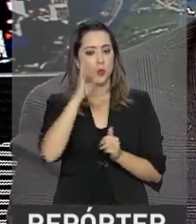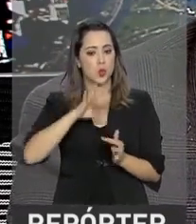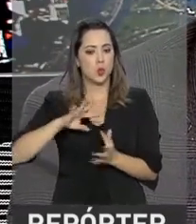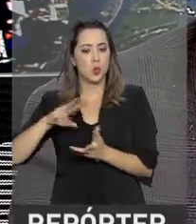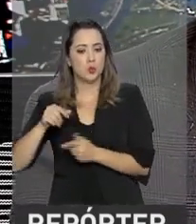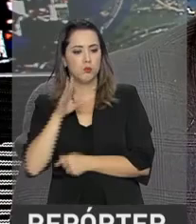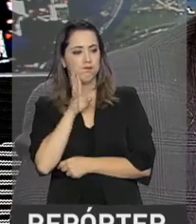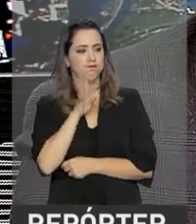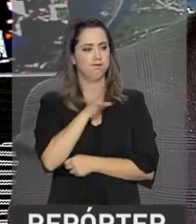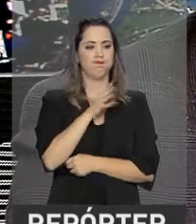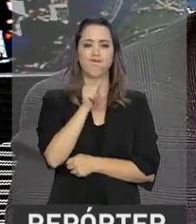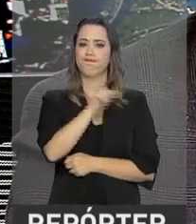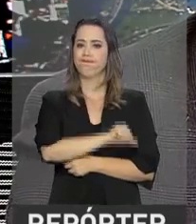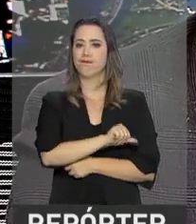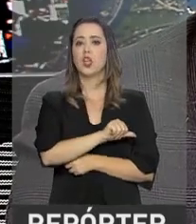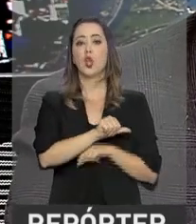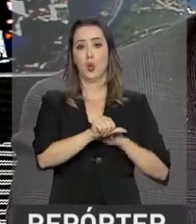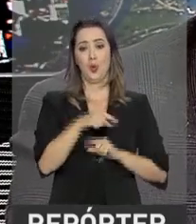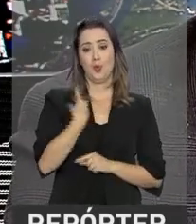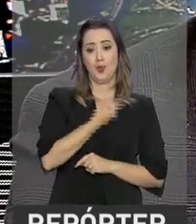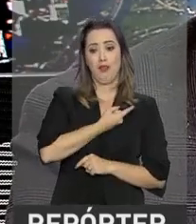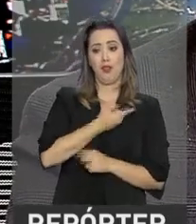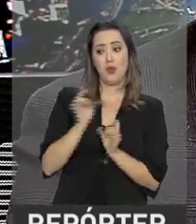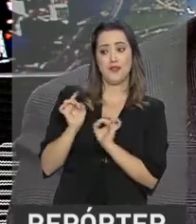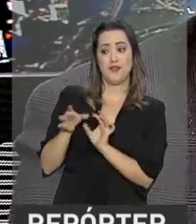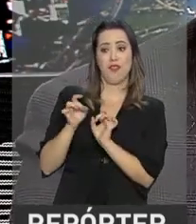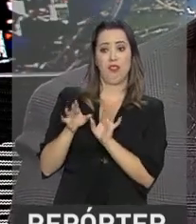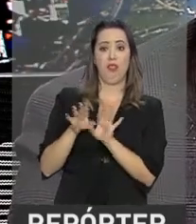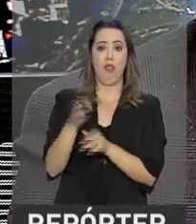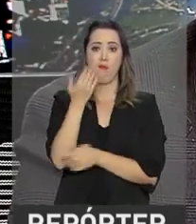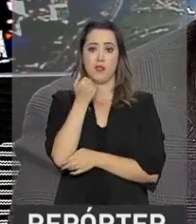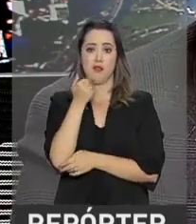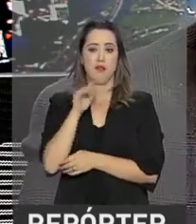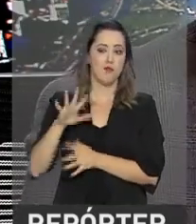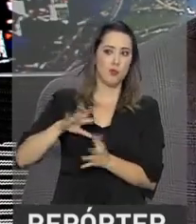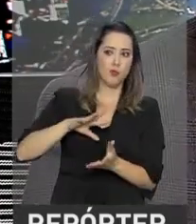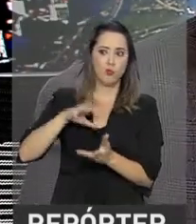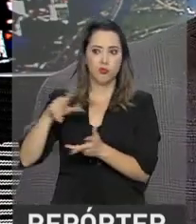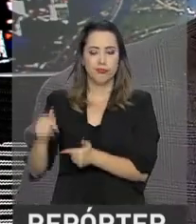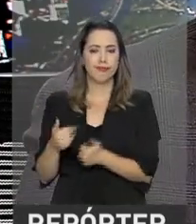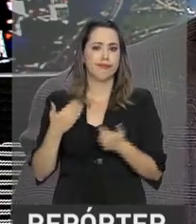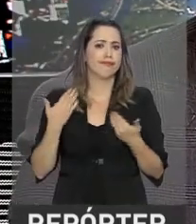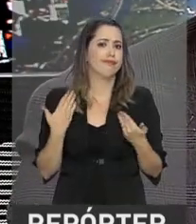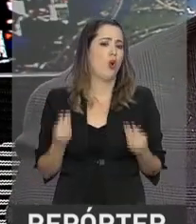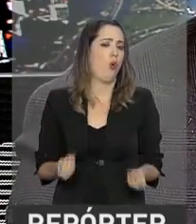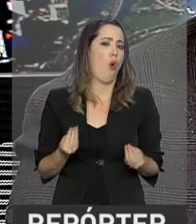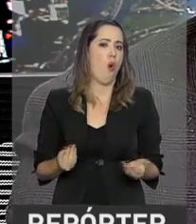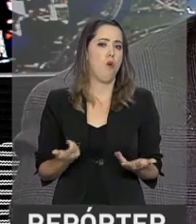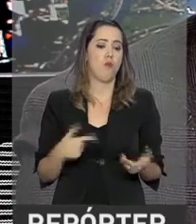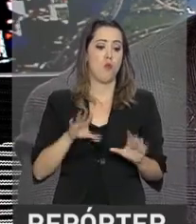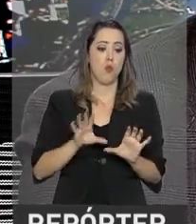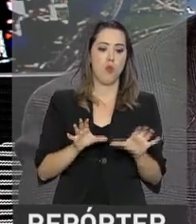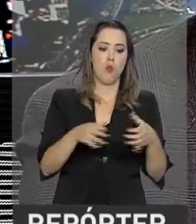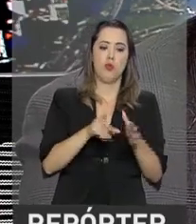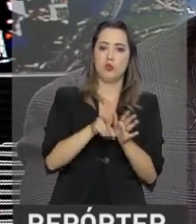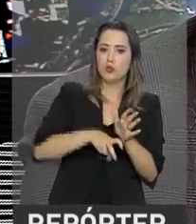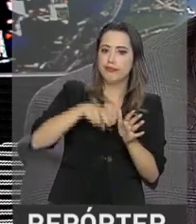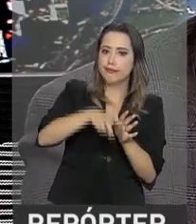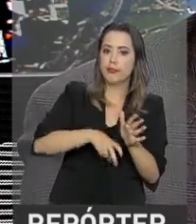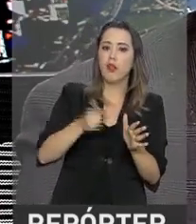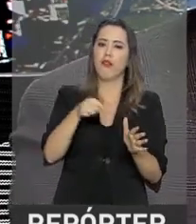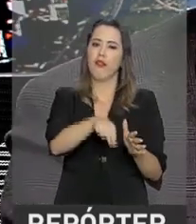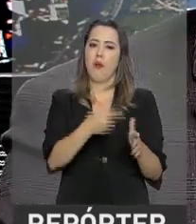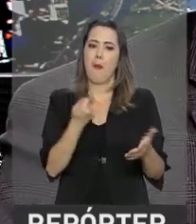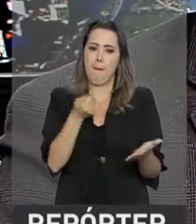é importante já que nós somos um país exportador exportador de alimentos e não é possível que o setor produtivo brasileiro